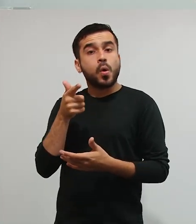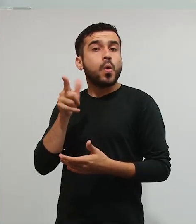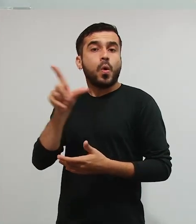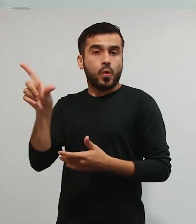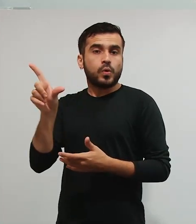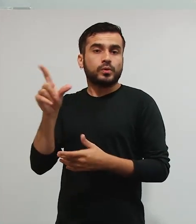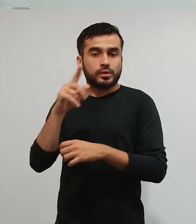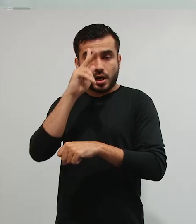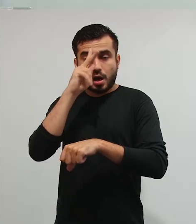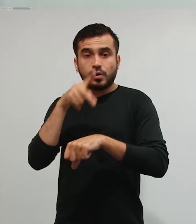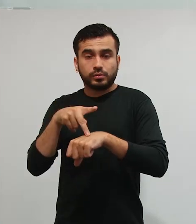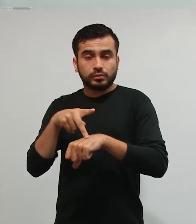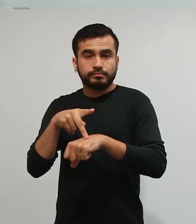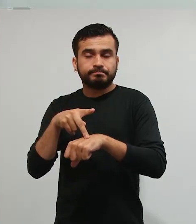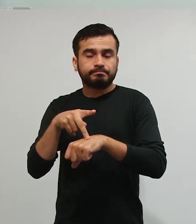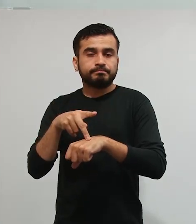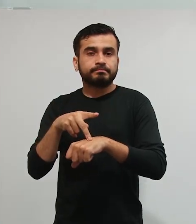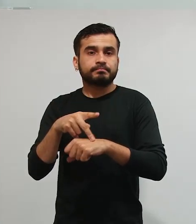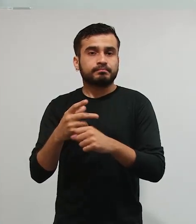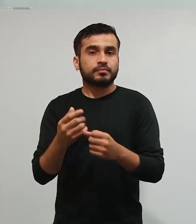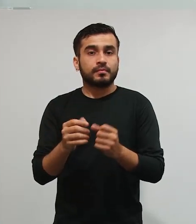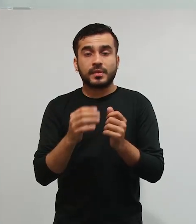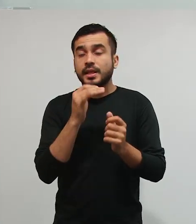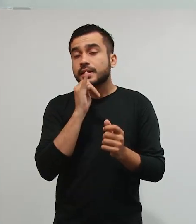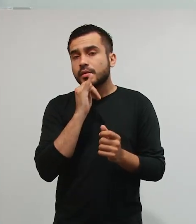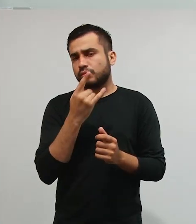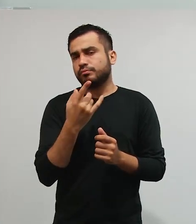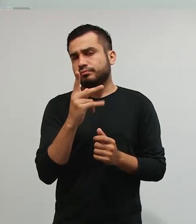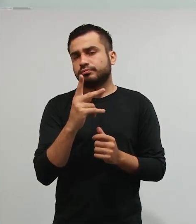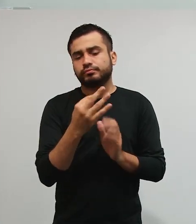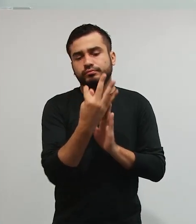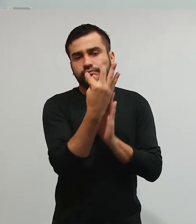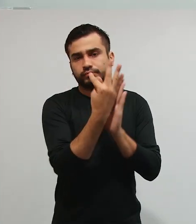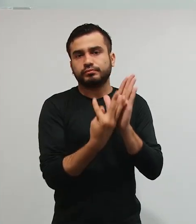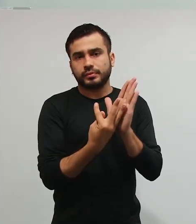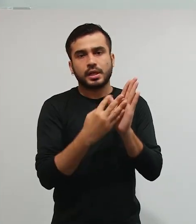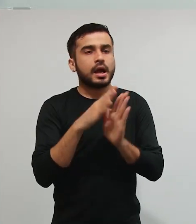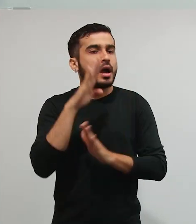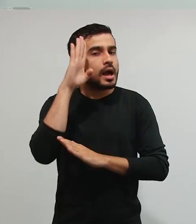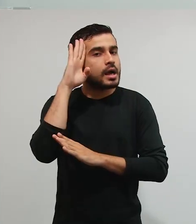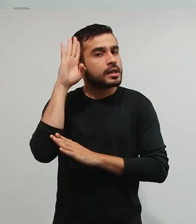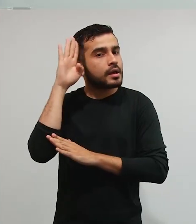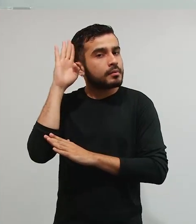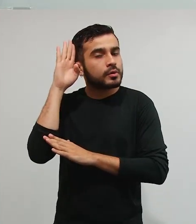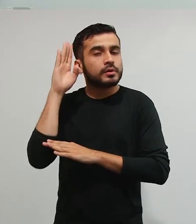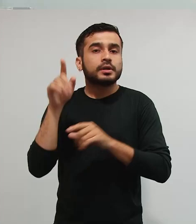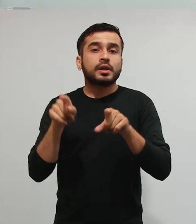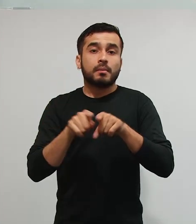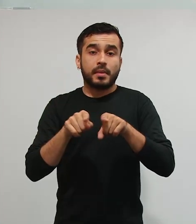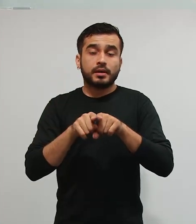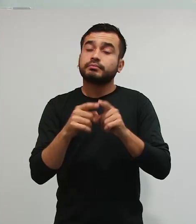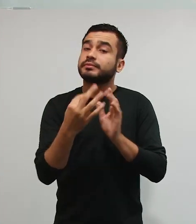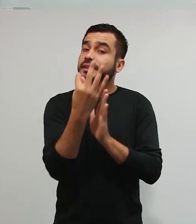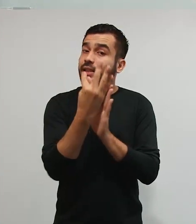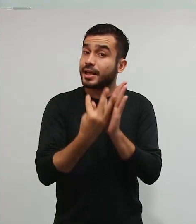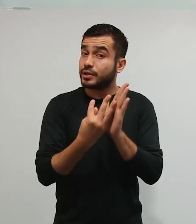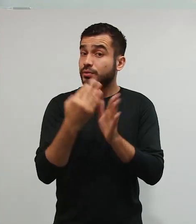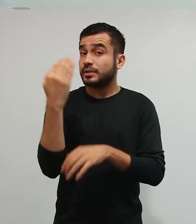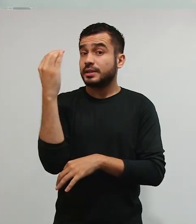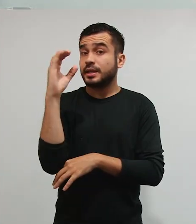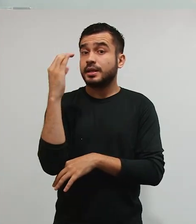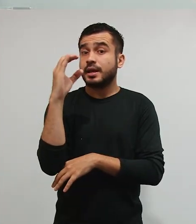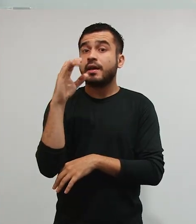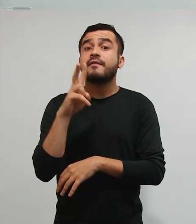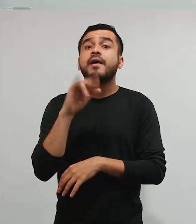autores, especialmente considerando que um texto acadêmico e, para além, um texto científico, ele